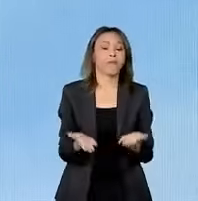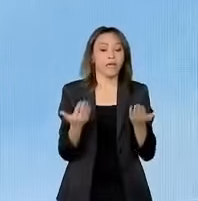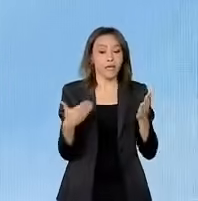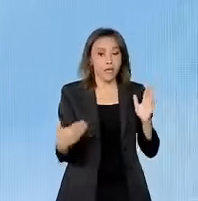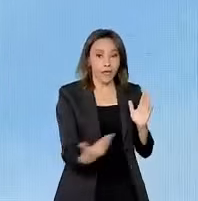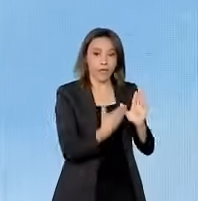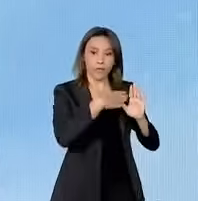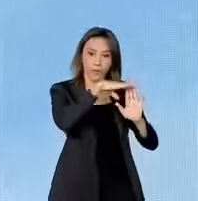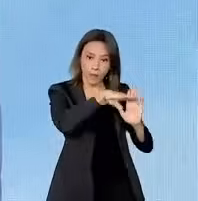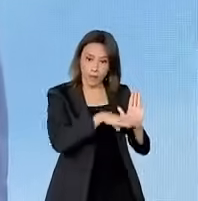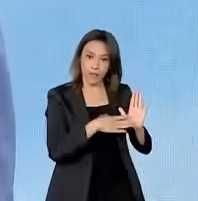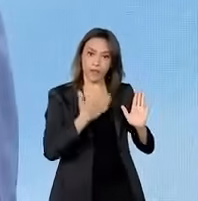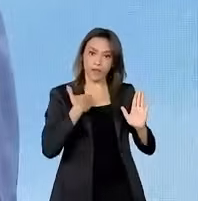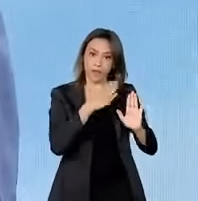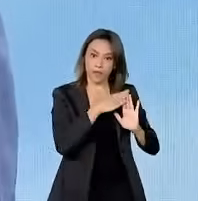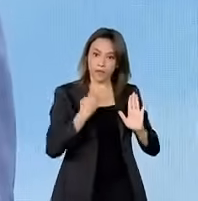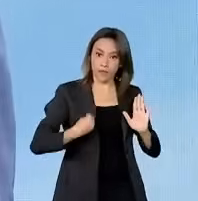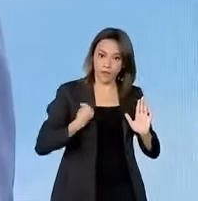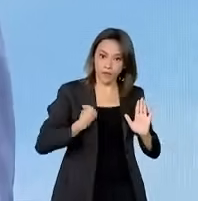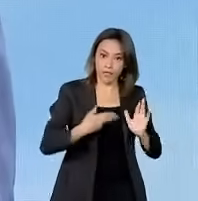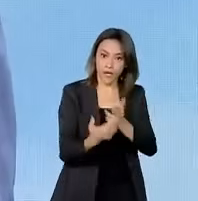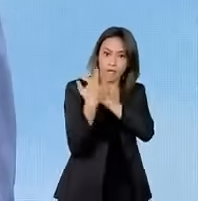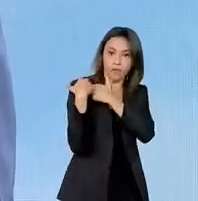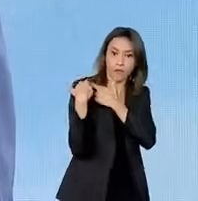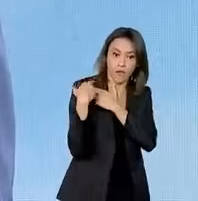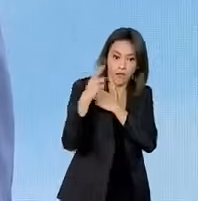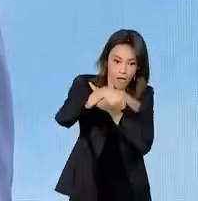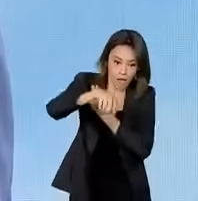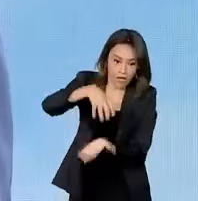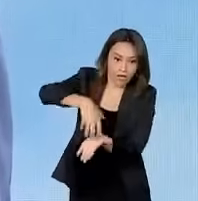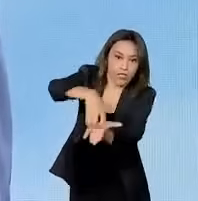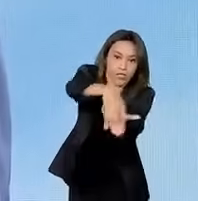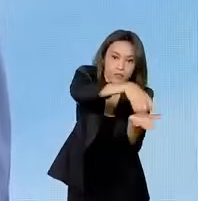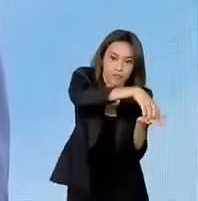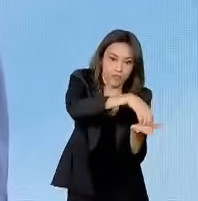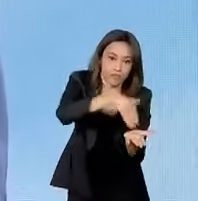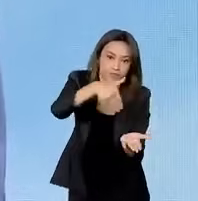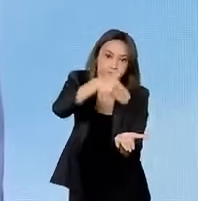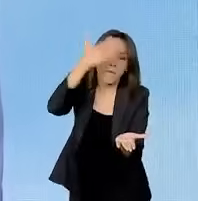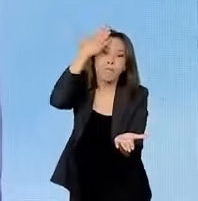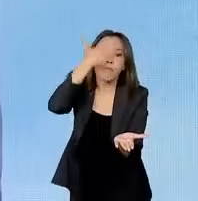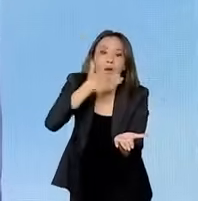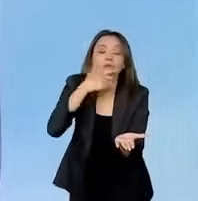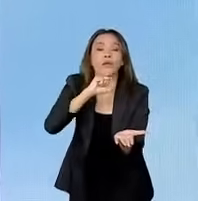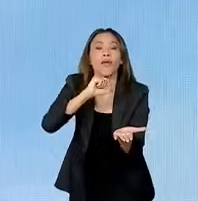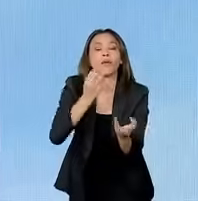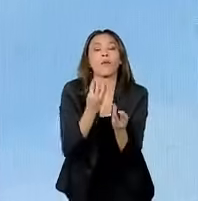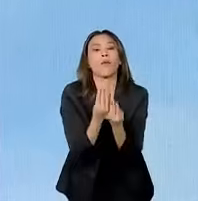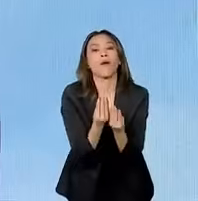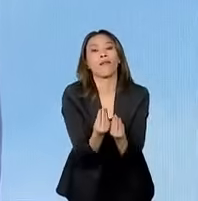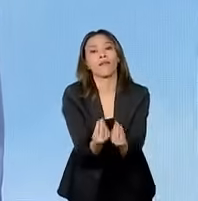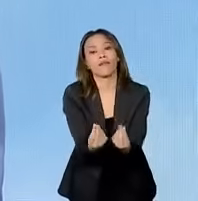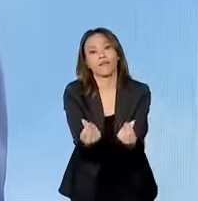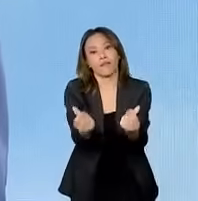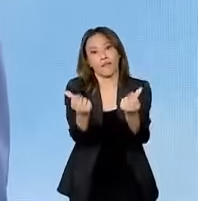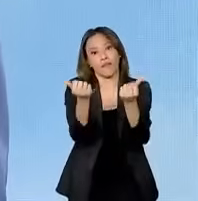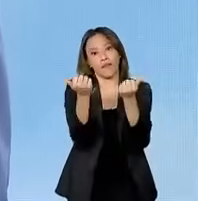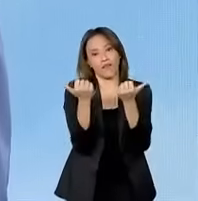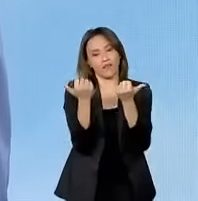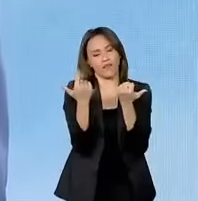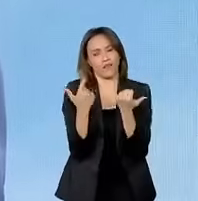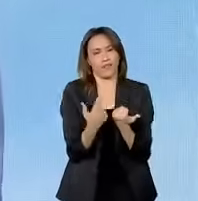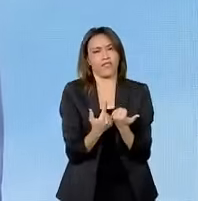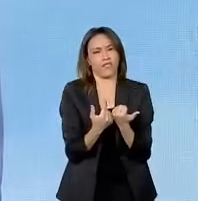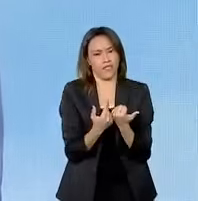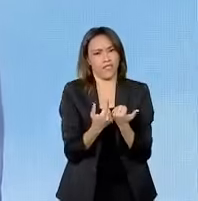presidente, realizado pelas entidades, são a prova da qualidade e o enfrentamento ao preconceito